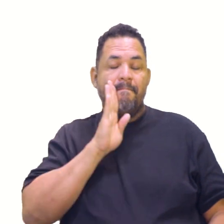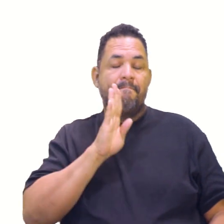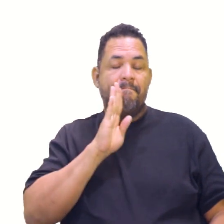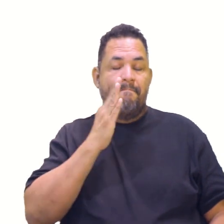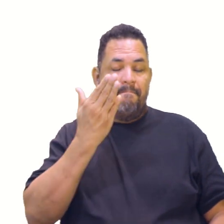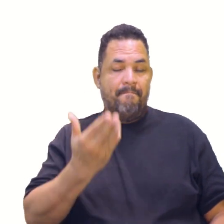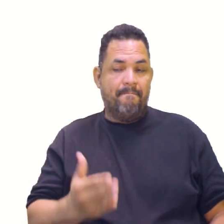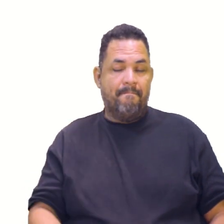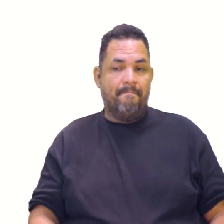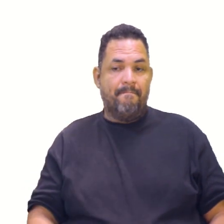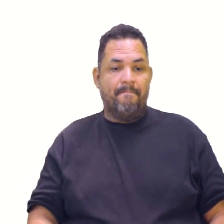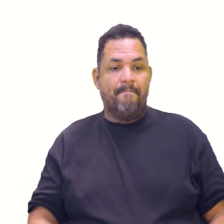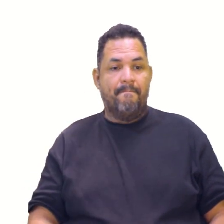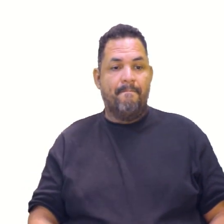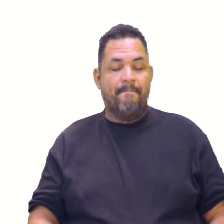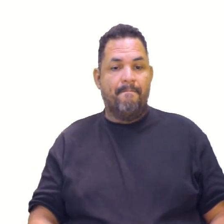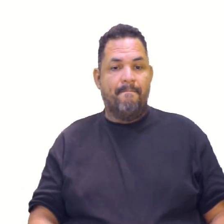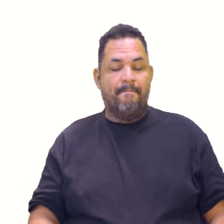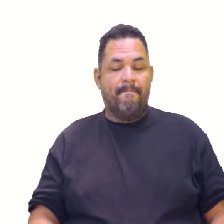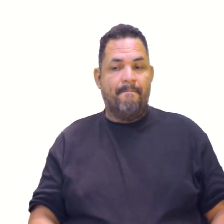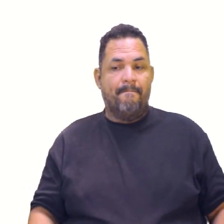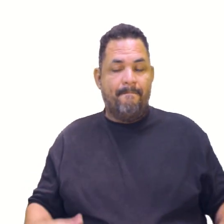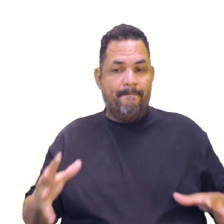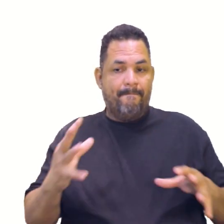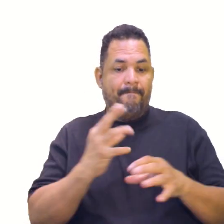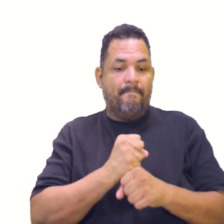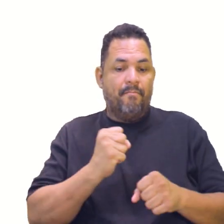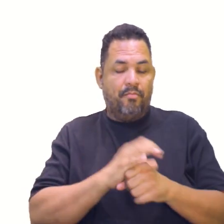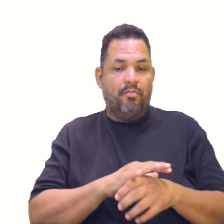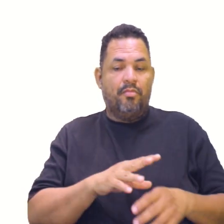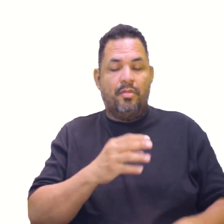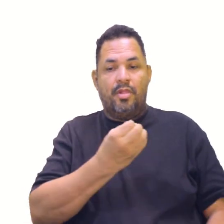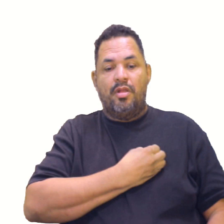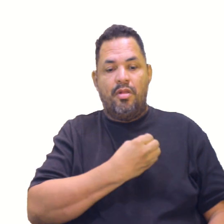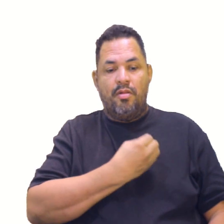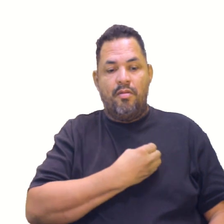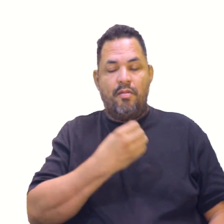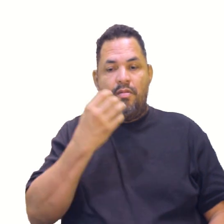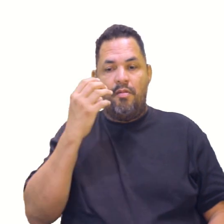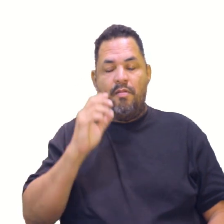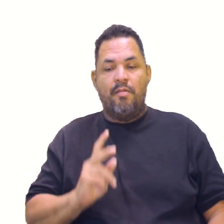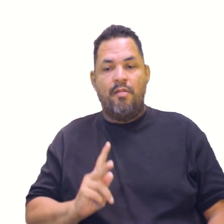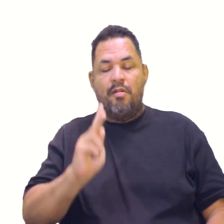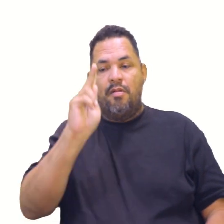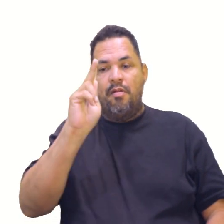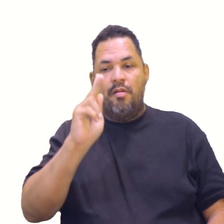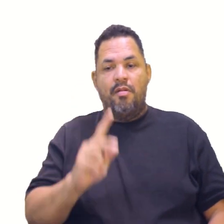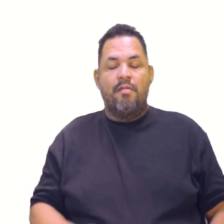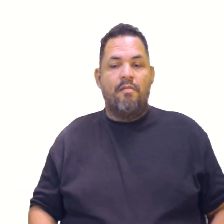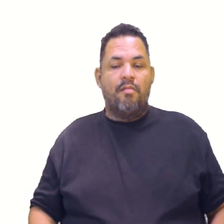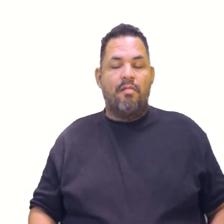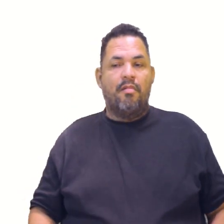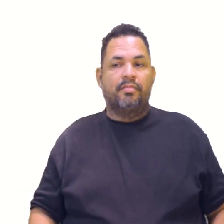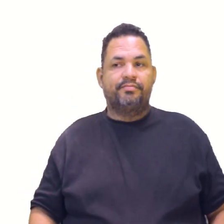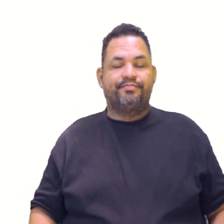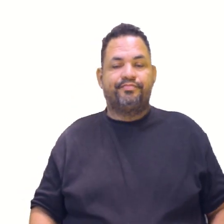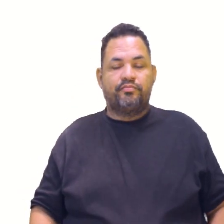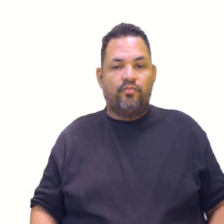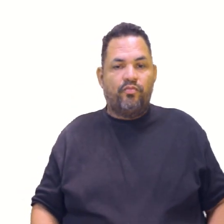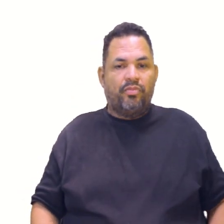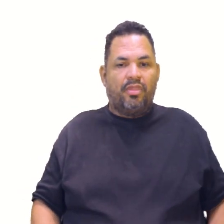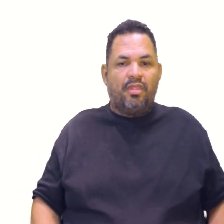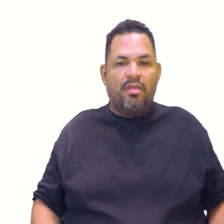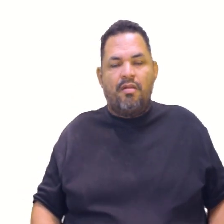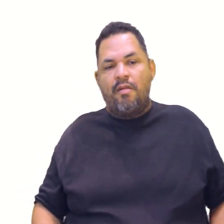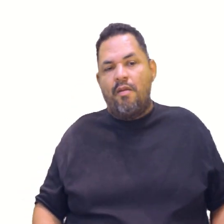Legal. Muito bom. Tá querendo o valor de K, que é uma das coordenadas do ponto, do vértice, né? Isso. E já deu o valor da área. Então,